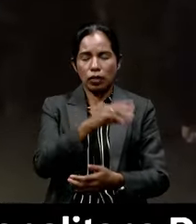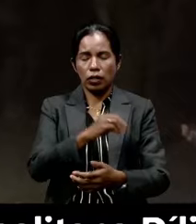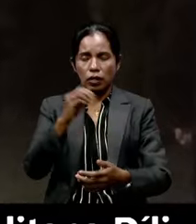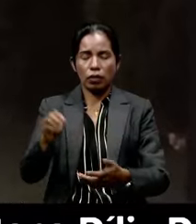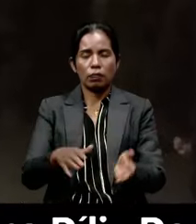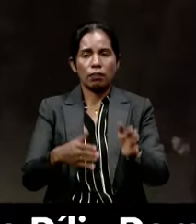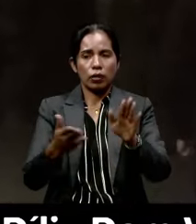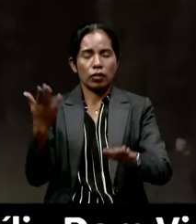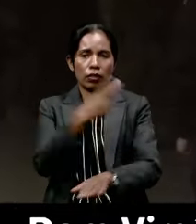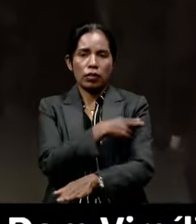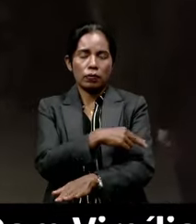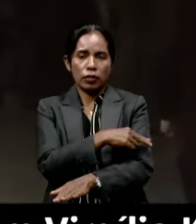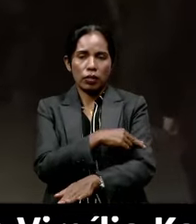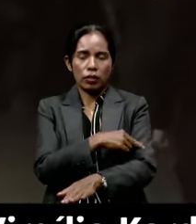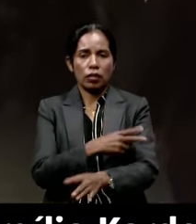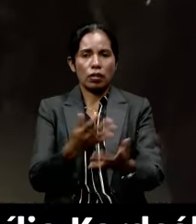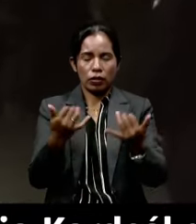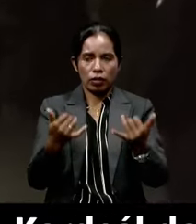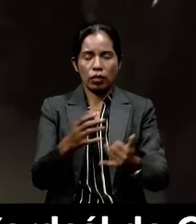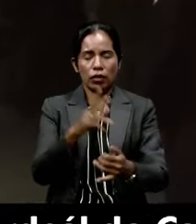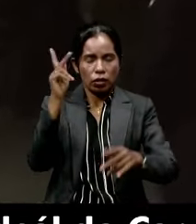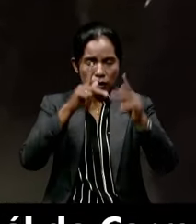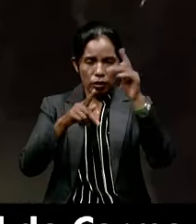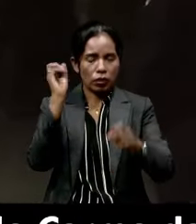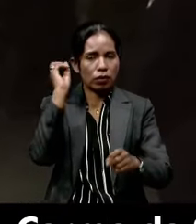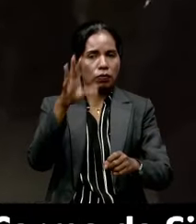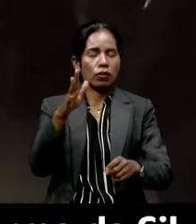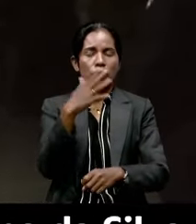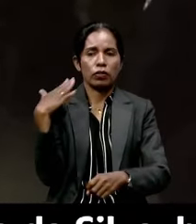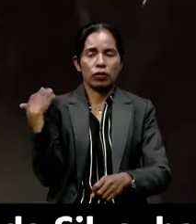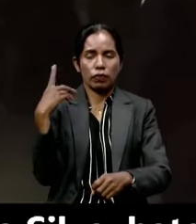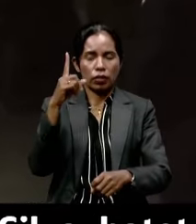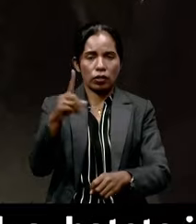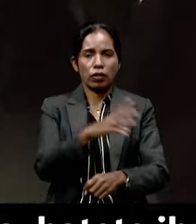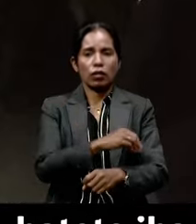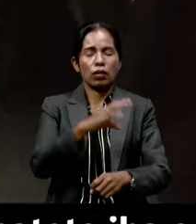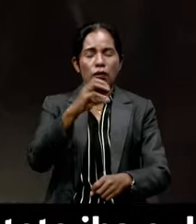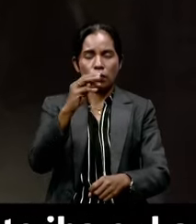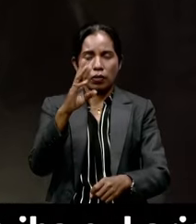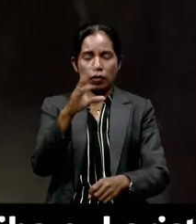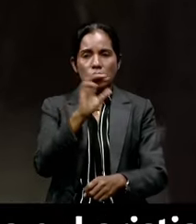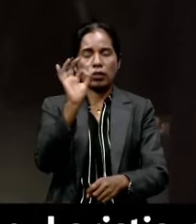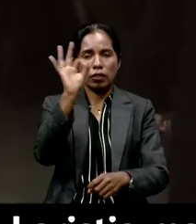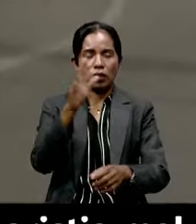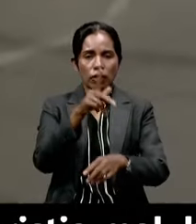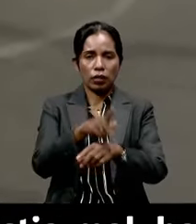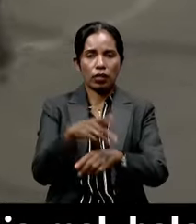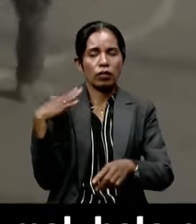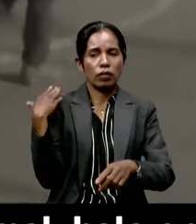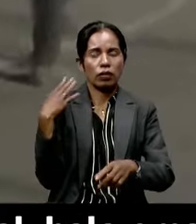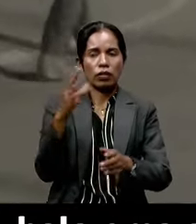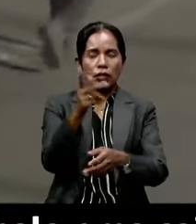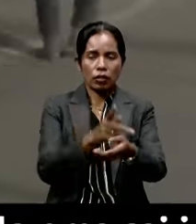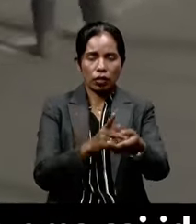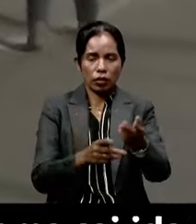isi Hospital Nasional Gidu Baldares Fandalais ne, caso tuda joven ida iha Kampung Merdeka Komoro iha sexta kalan, o di resulta joven ne hetang